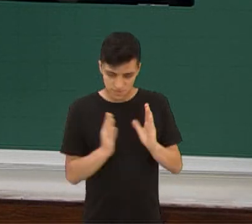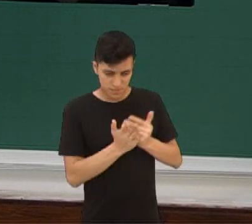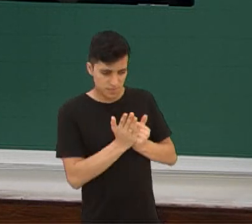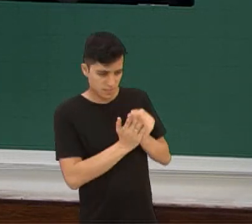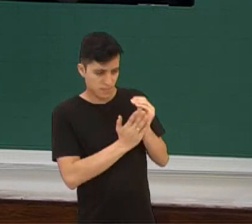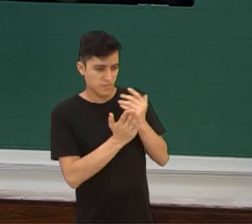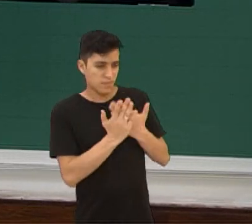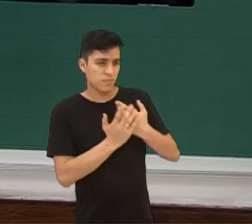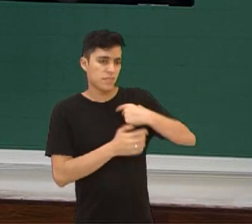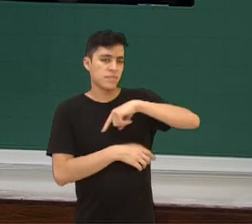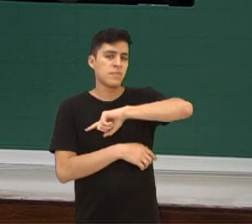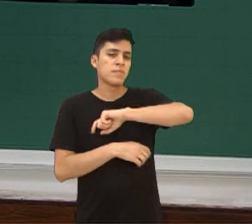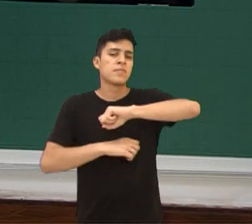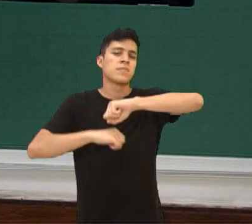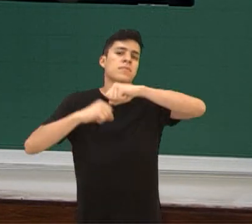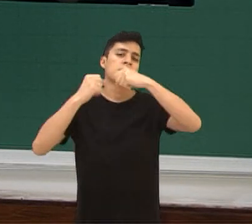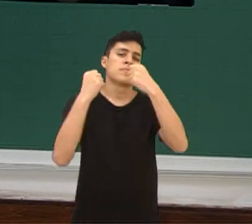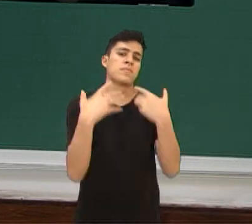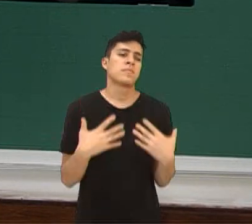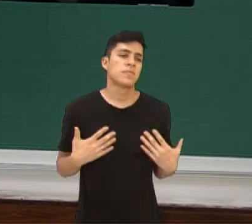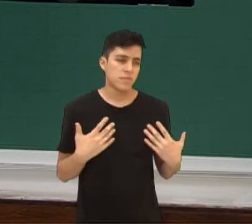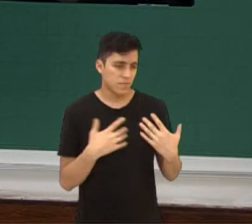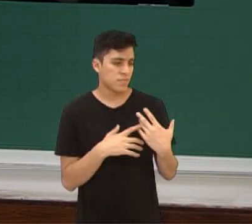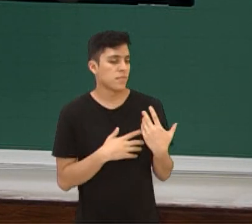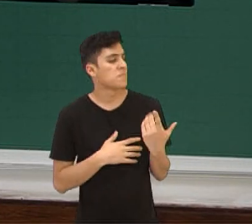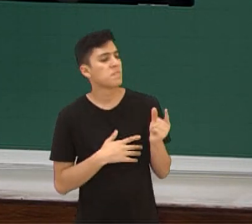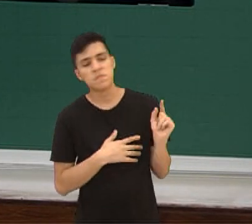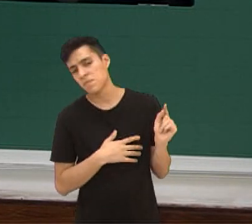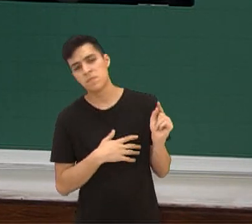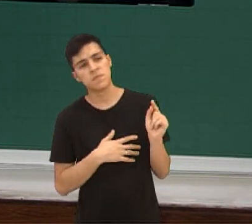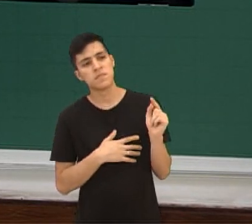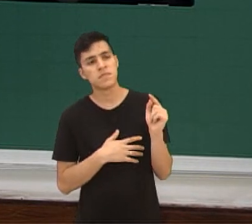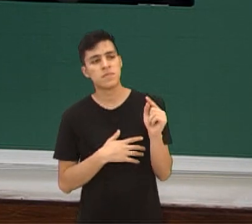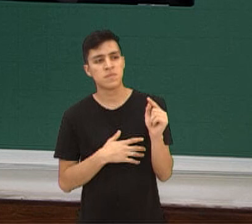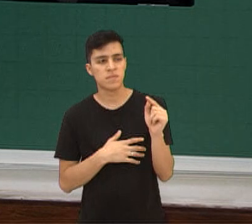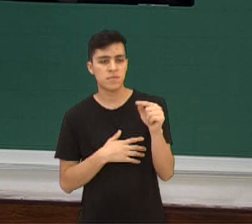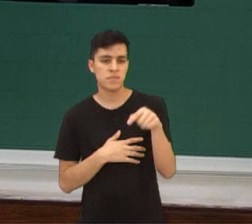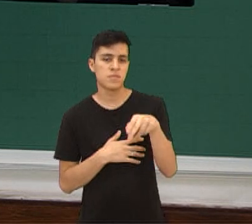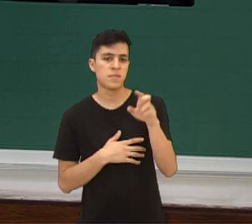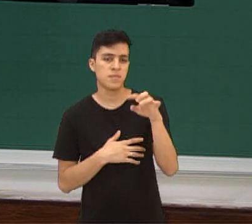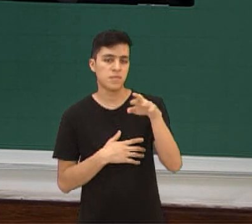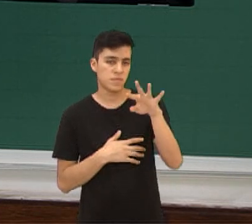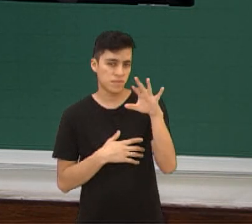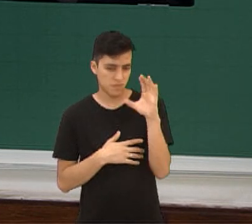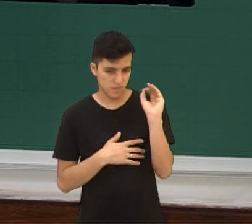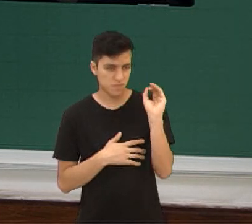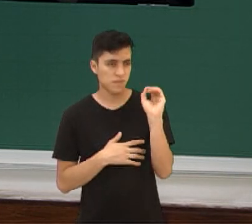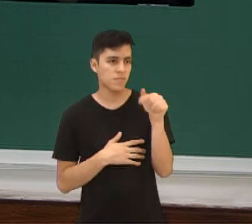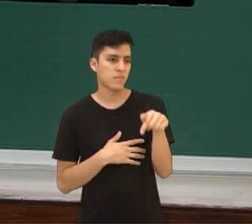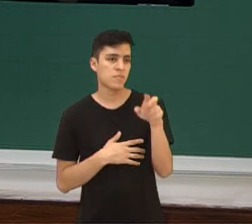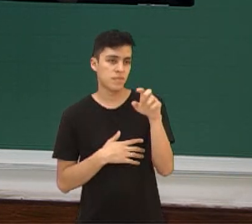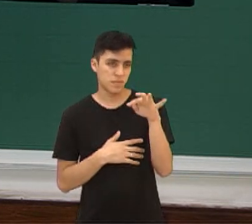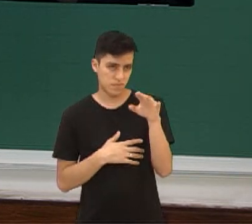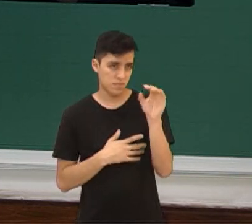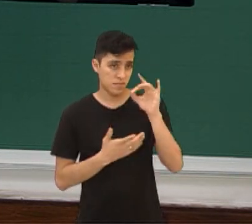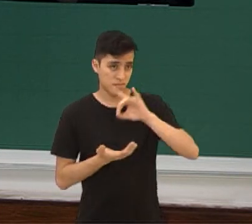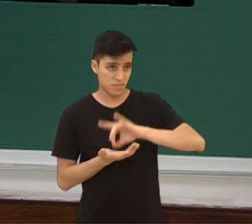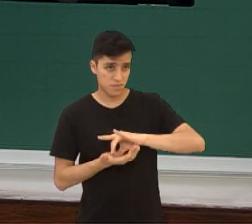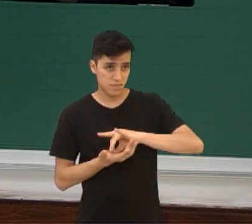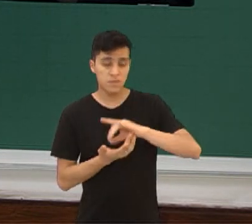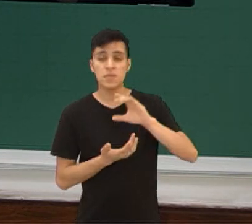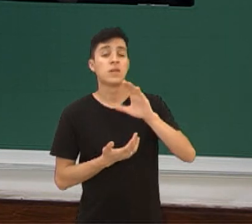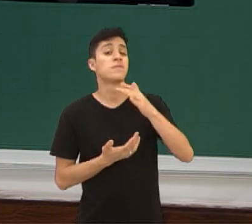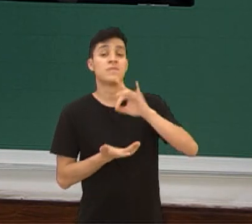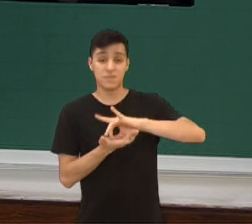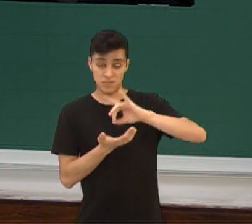comecinho da aula, a gente viu um pouquinho sobre cuento. E a gente falou também, principalmente que o cuento, na verdade, ele